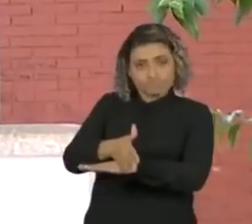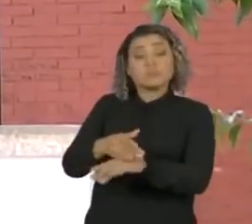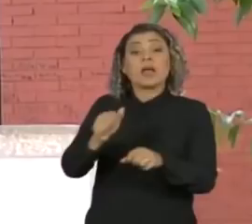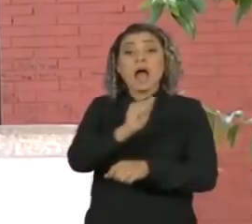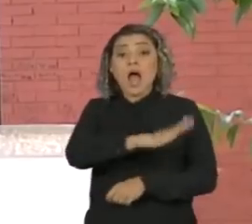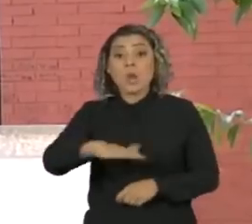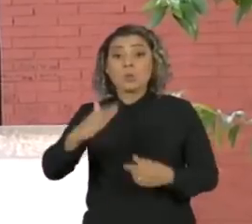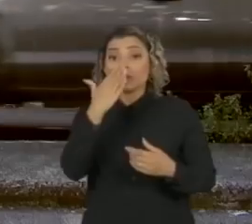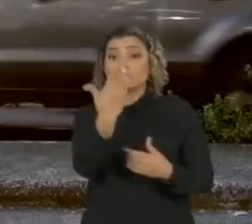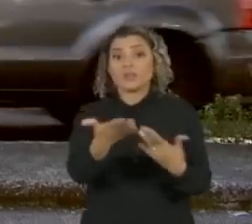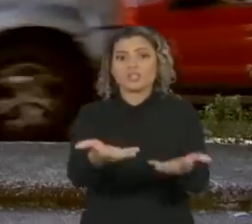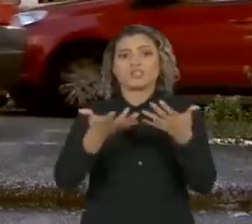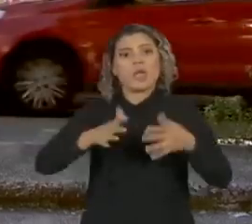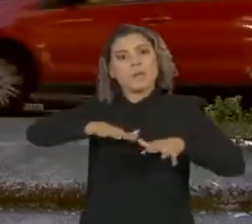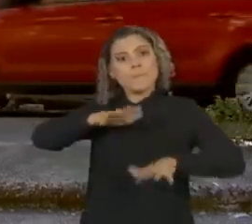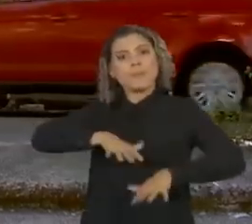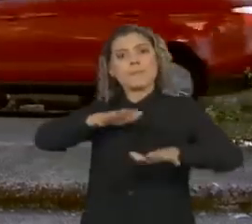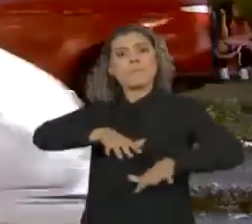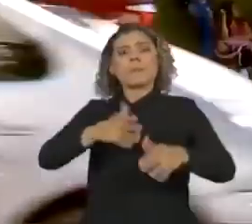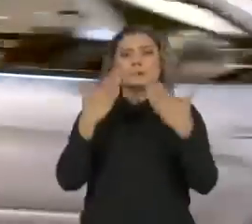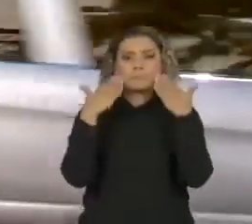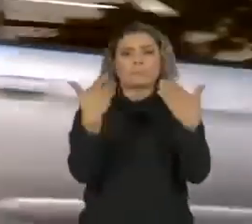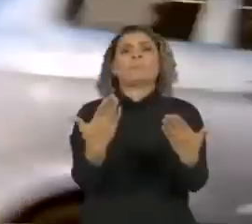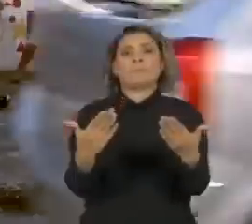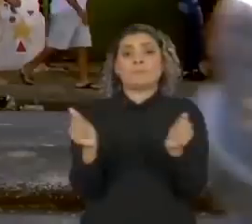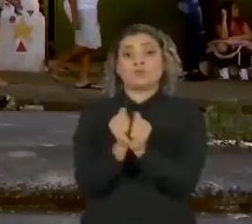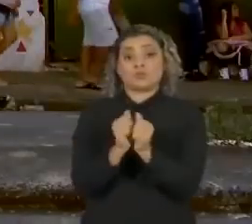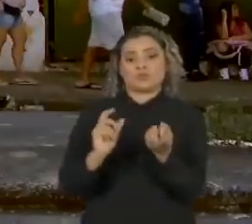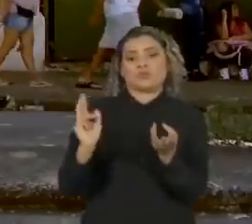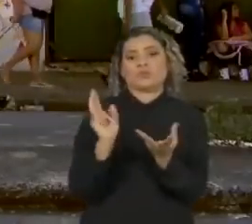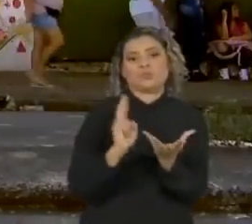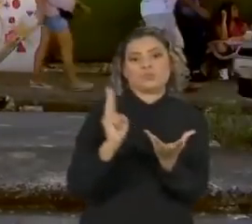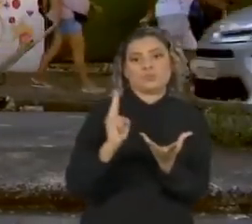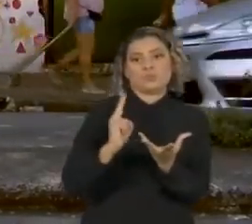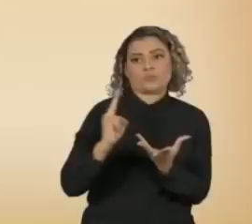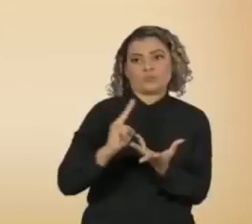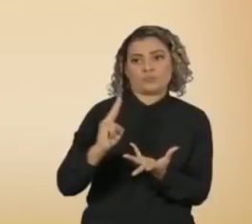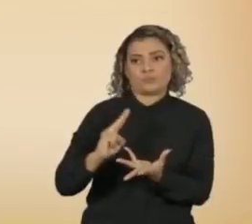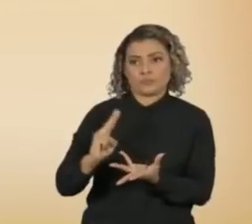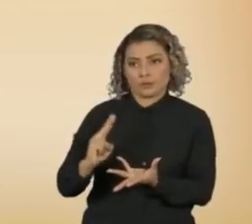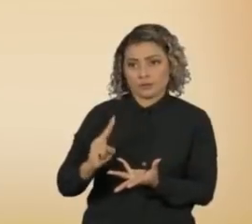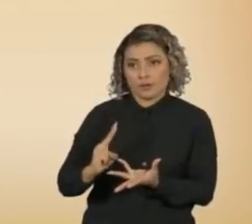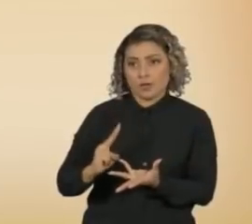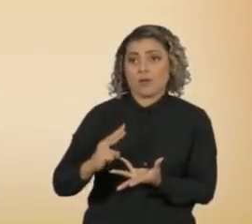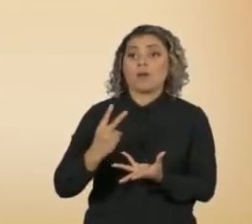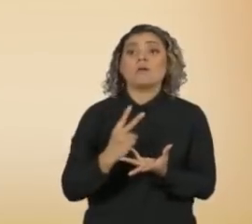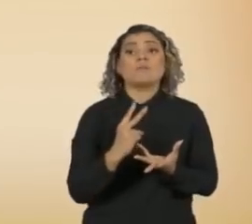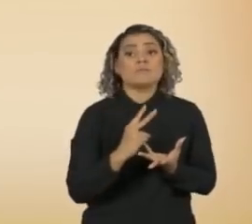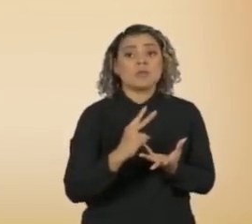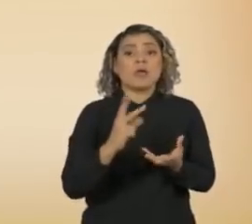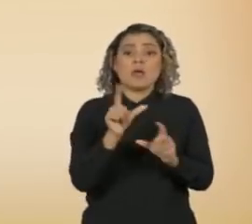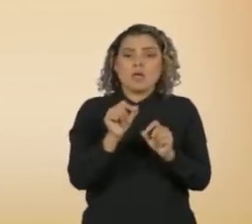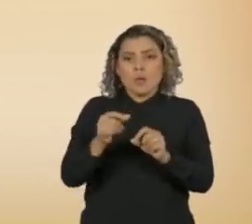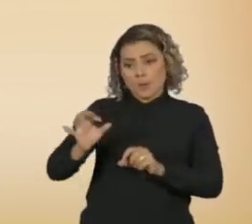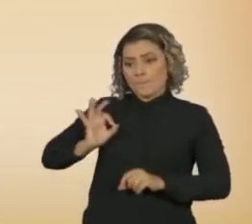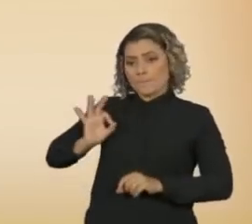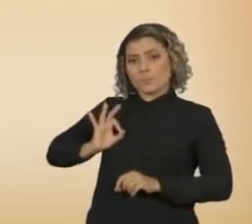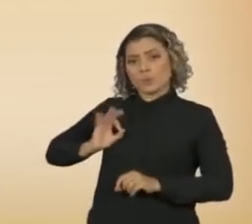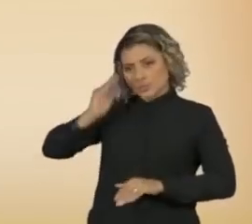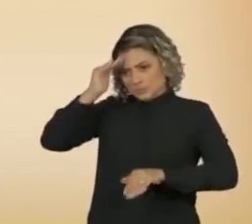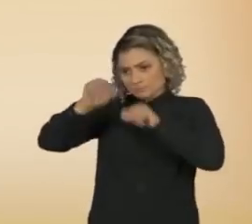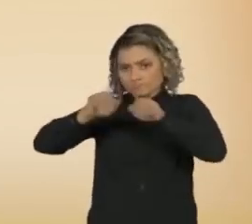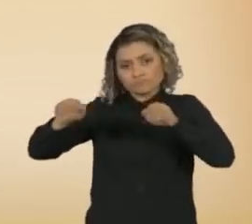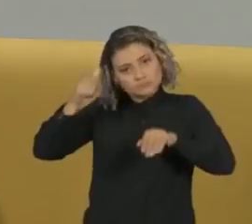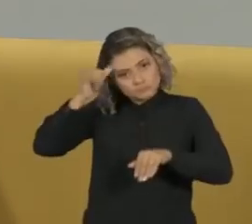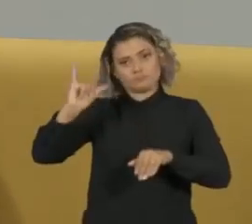frente à instituição, um ato com participação do Conselho Tutelar. O objetivo é conscientizar escolas e policiais para evitar novos casos